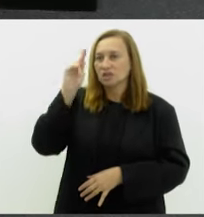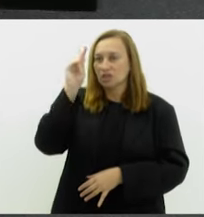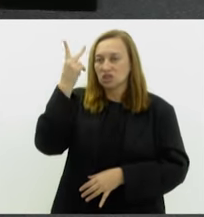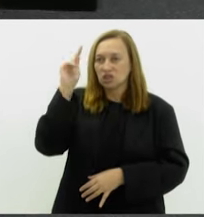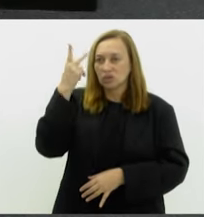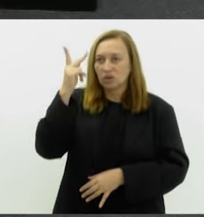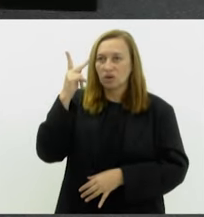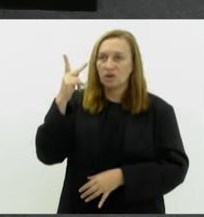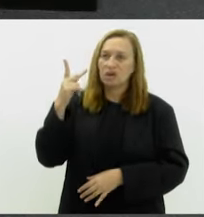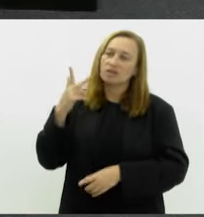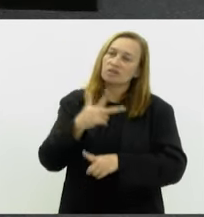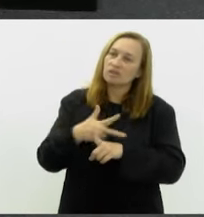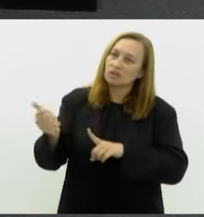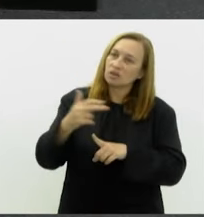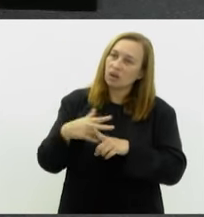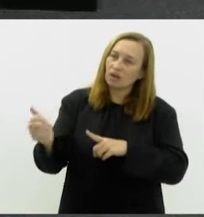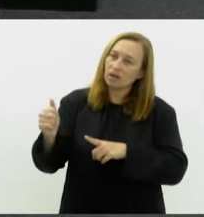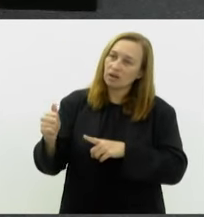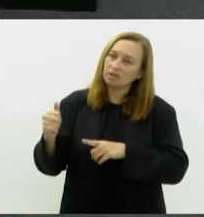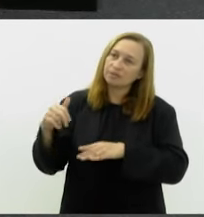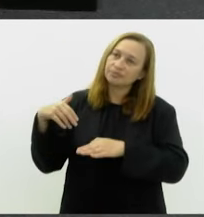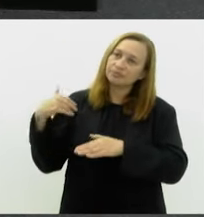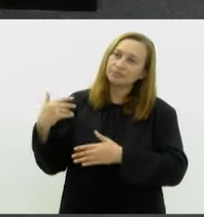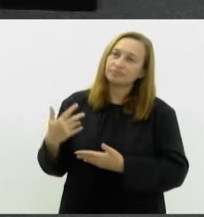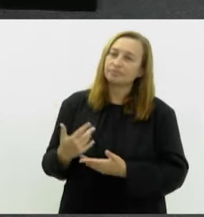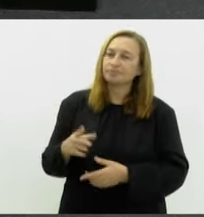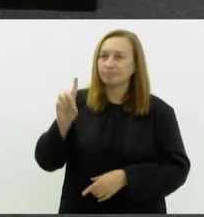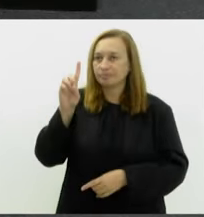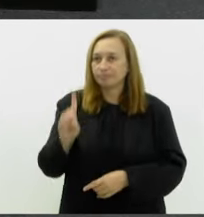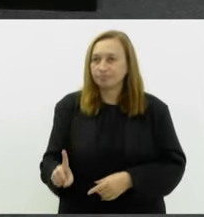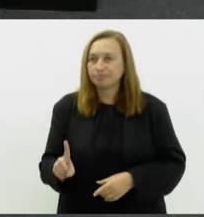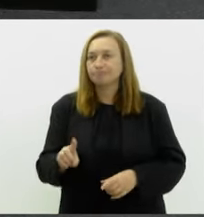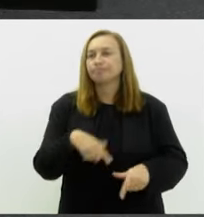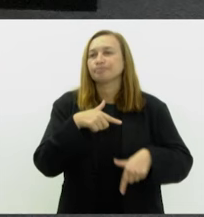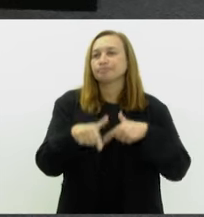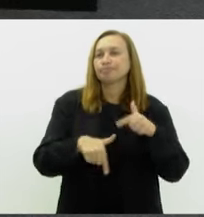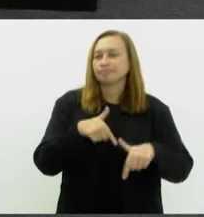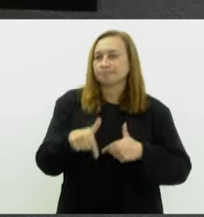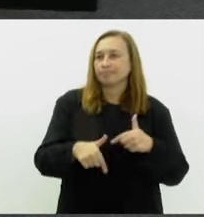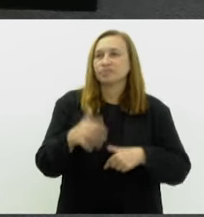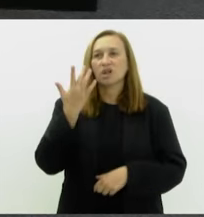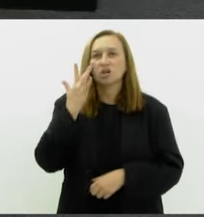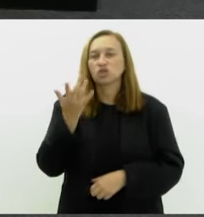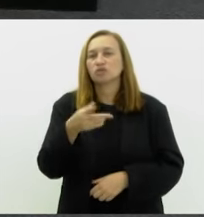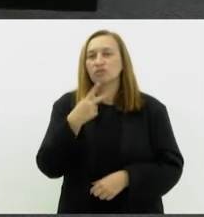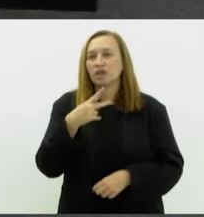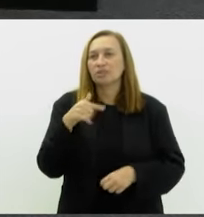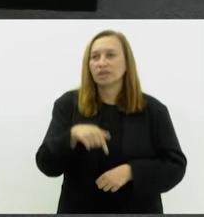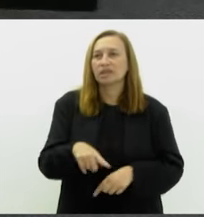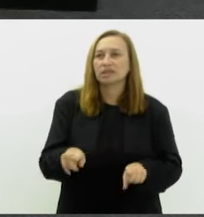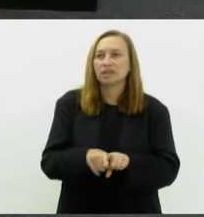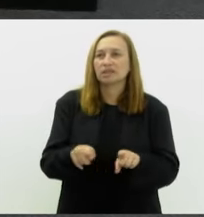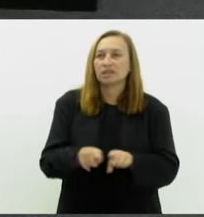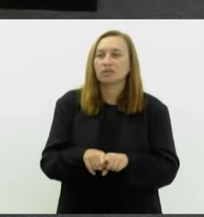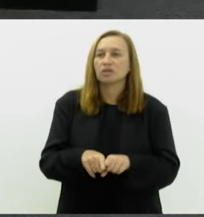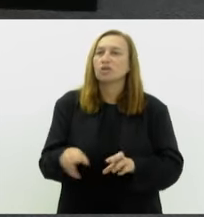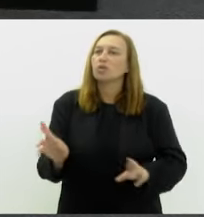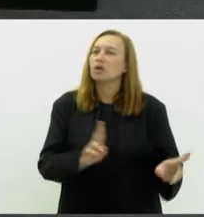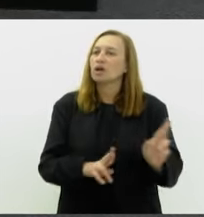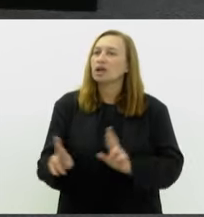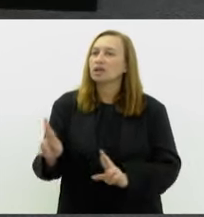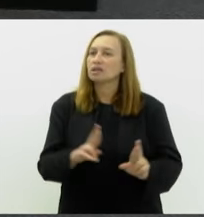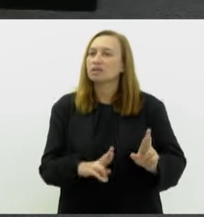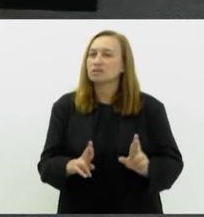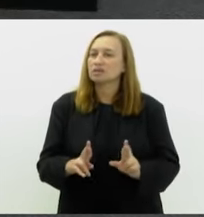essas categorias de direitos trabalhistas, acho que falamos aqui também da correlação que há